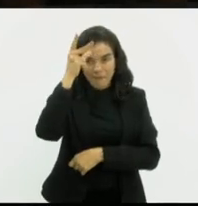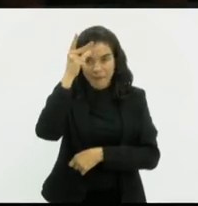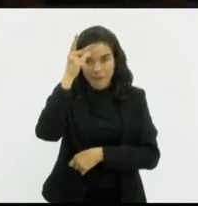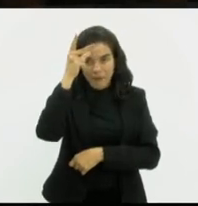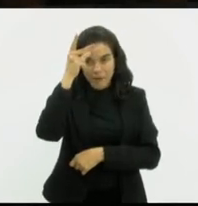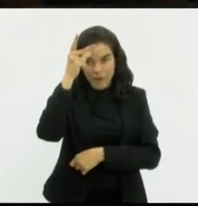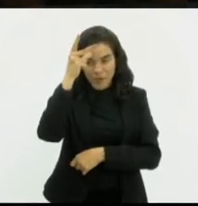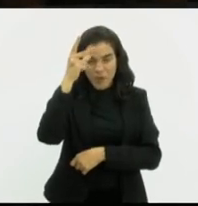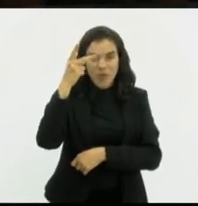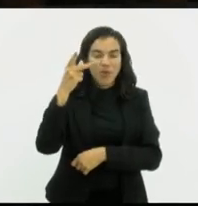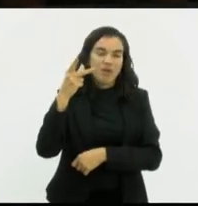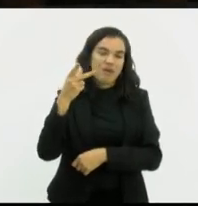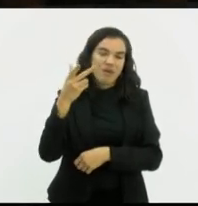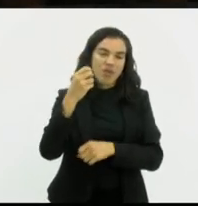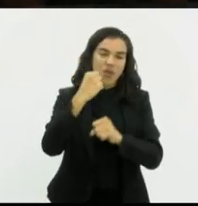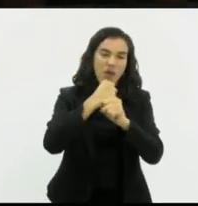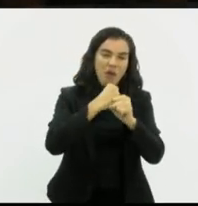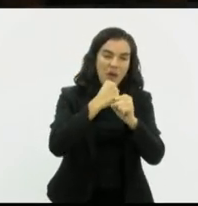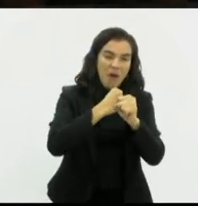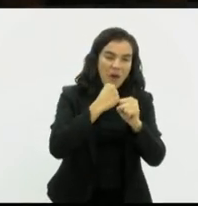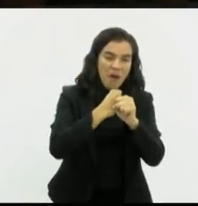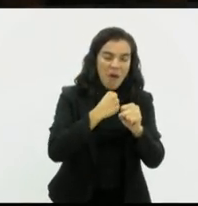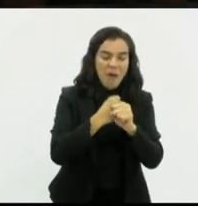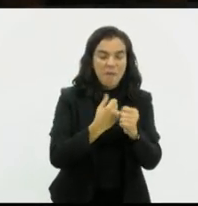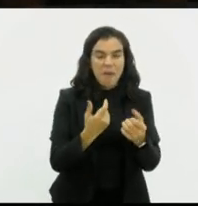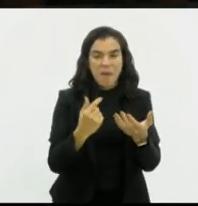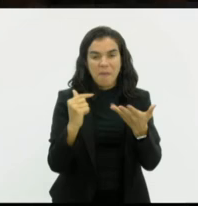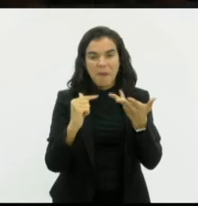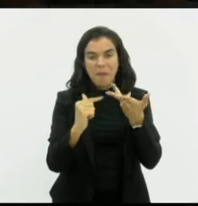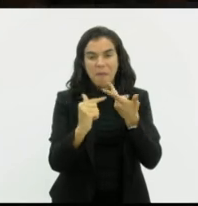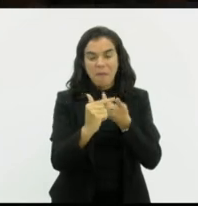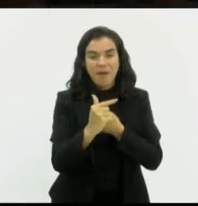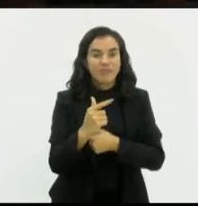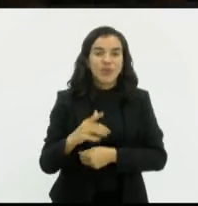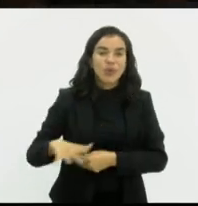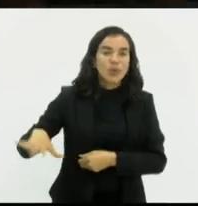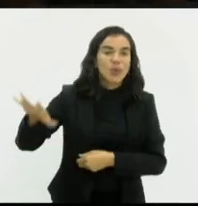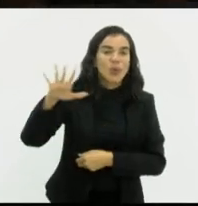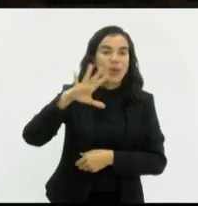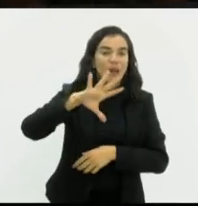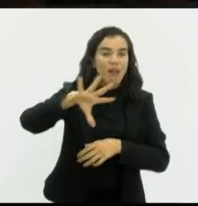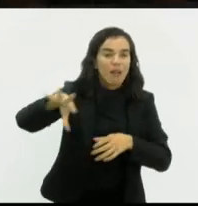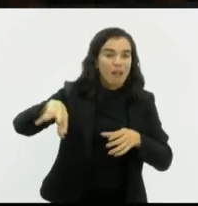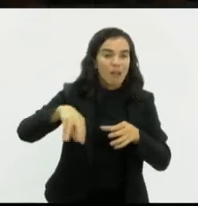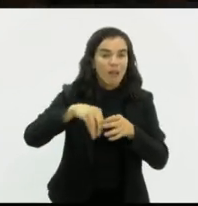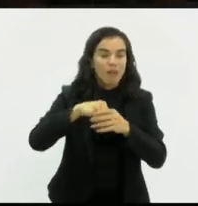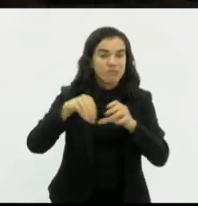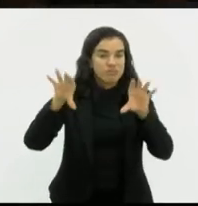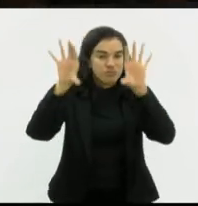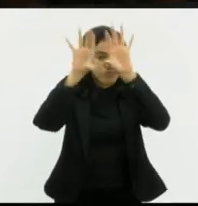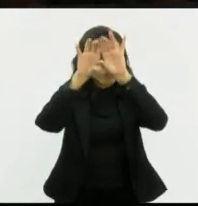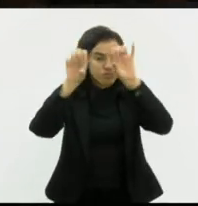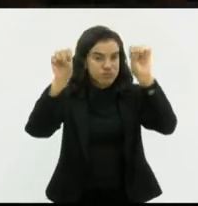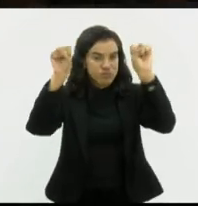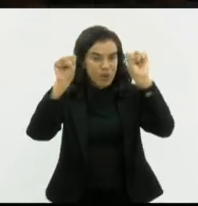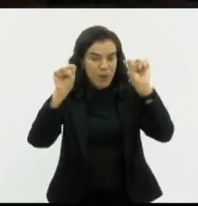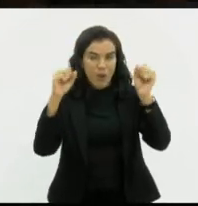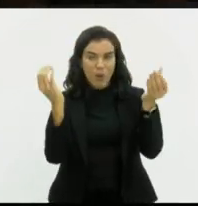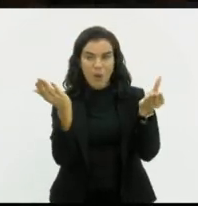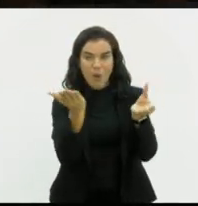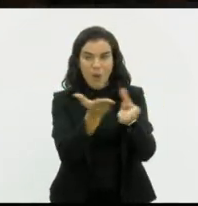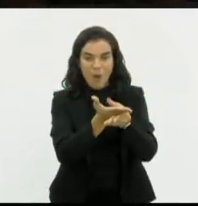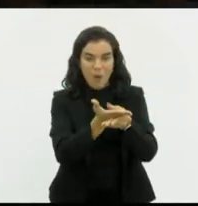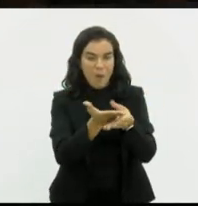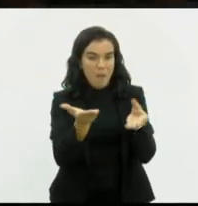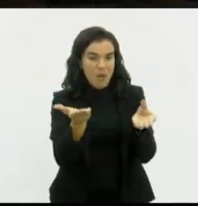em obras, etc. Né? Todos eles encalacrados no Supremo Tribunal Federal, com o processo saindo